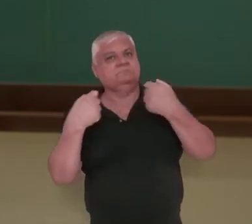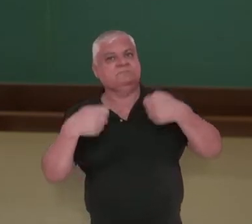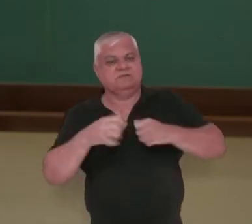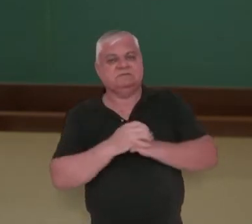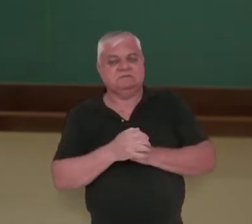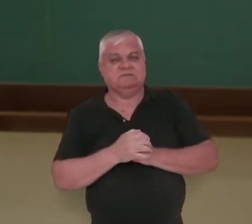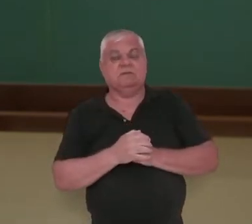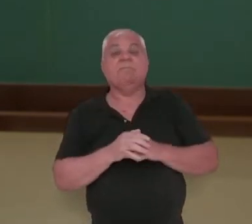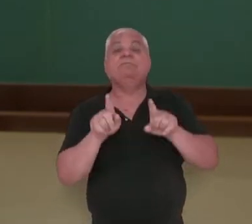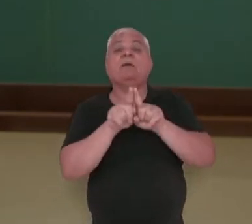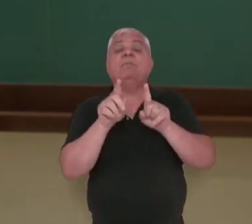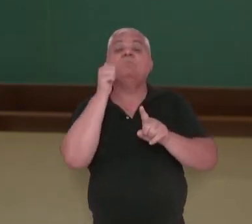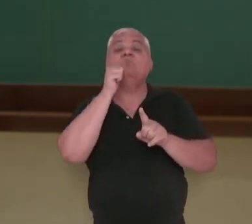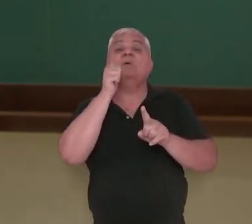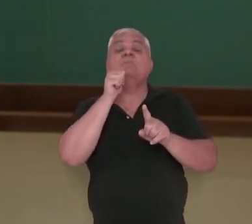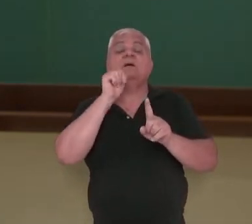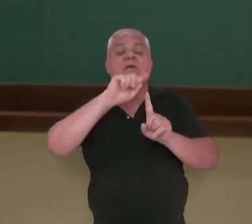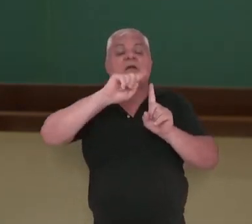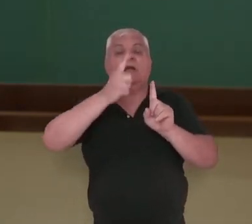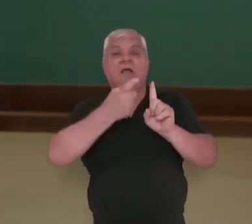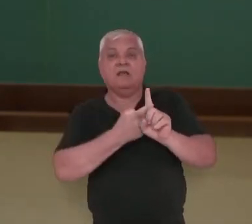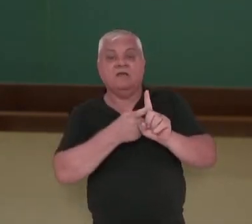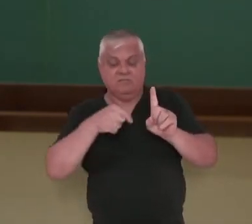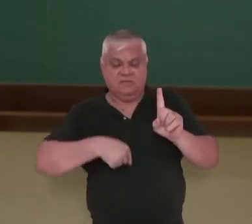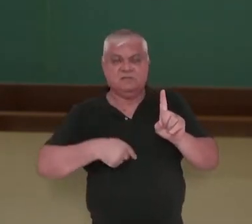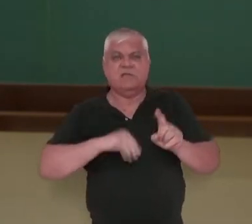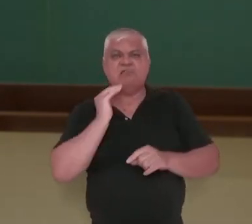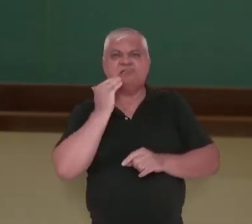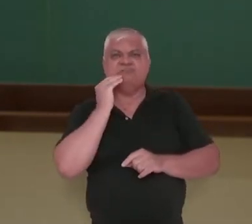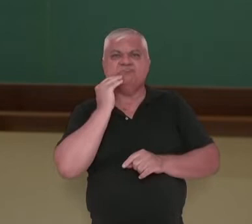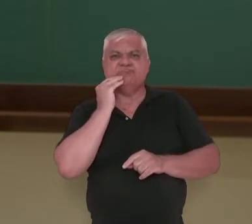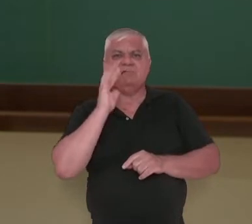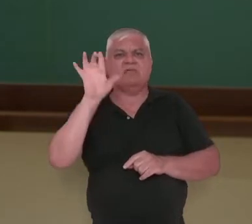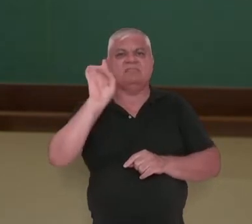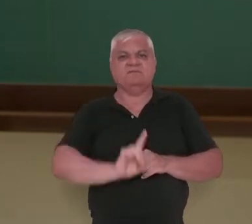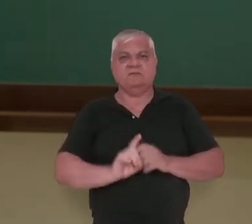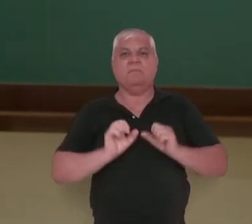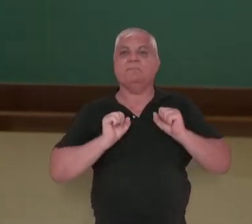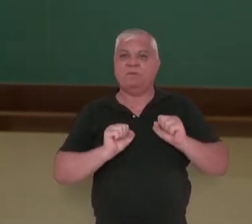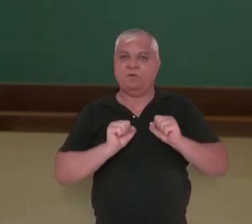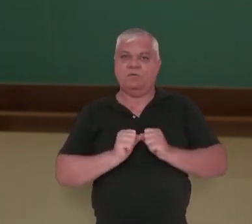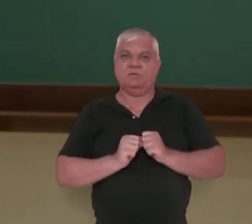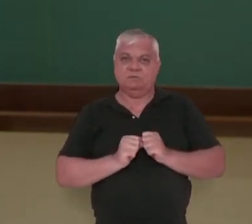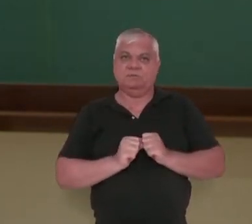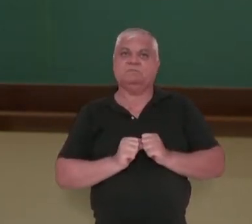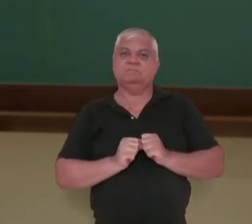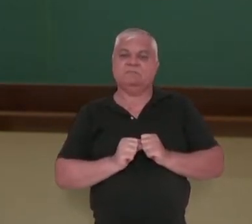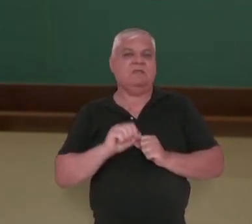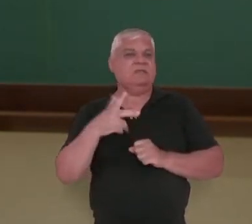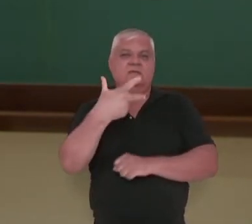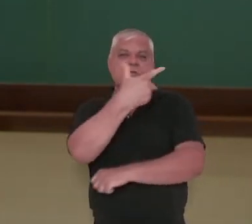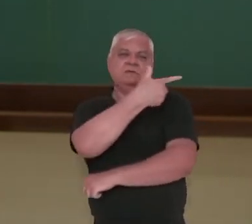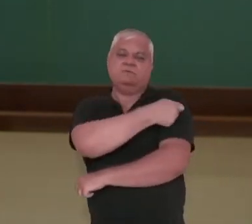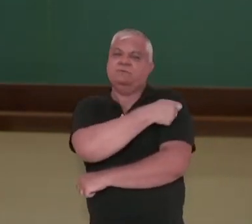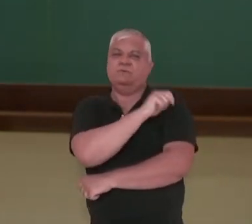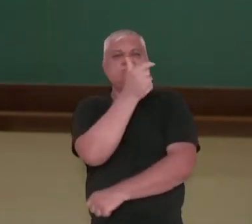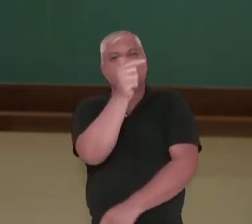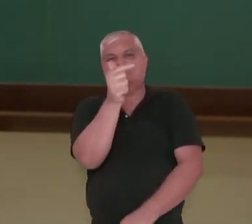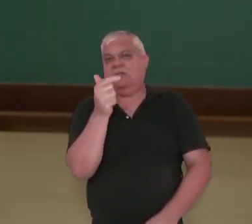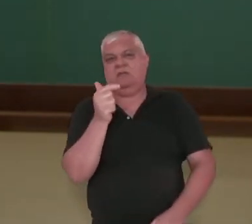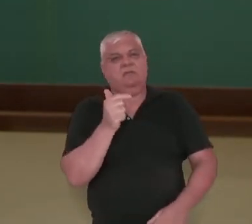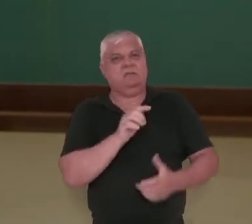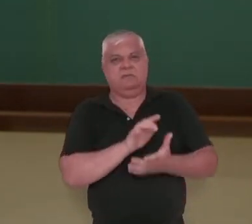bebê e levar ao aborto, ok? E não possui vacina para sífilis.